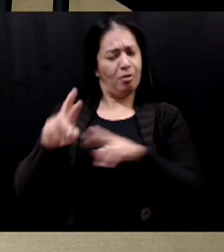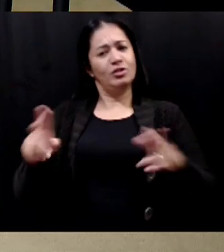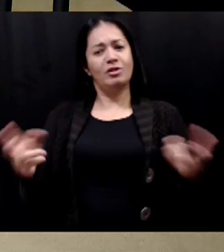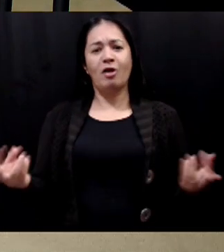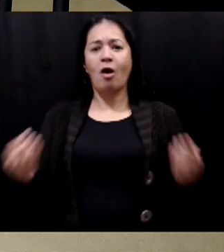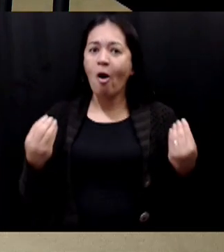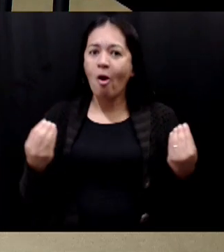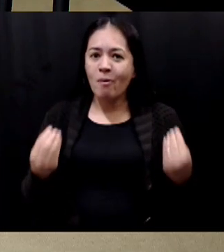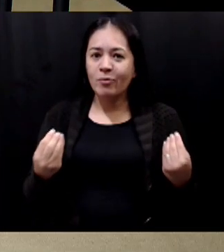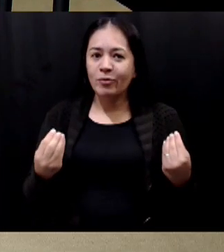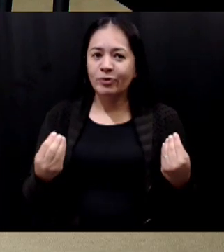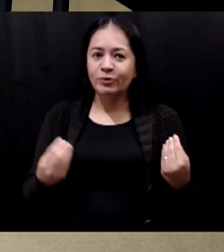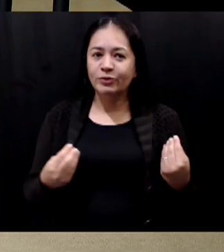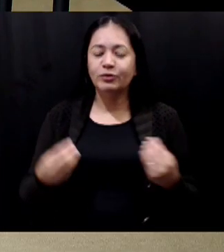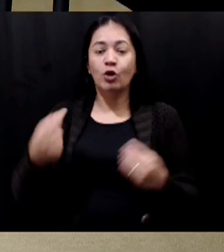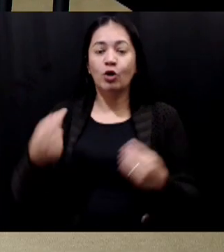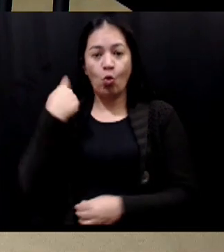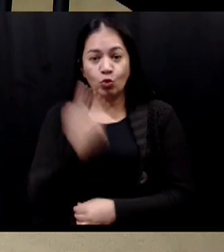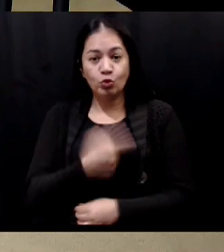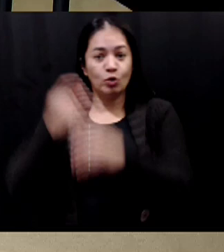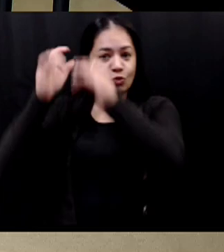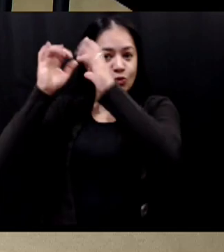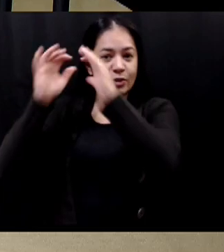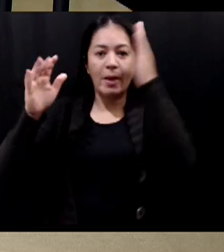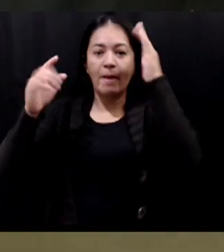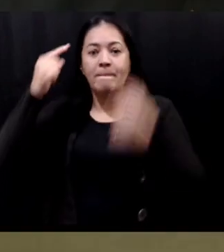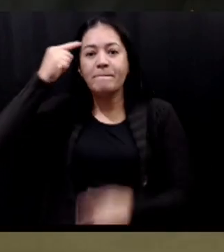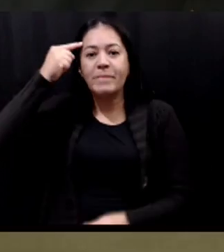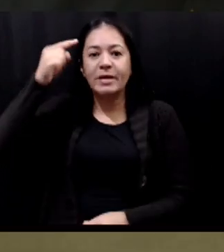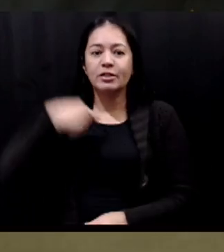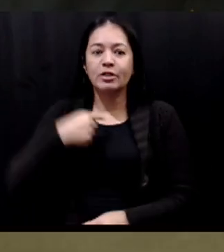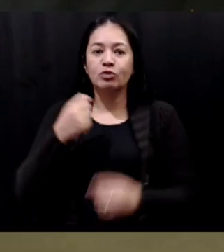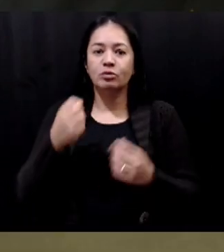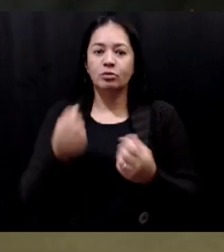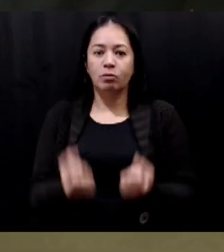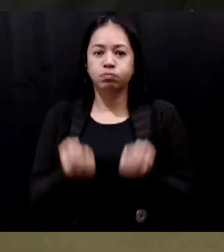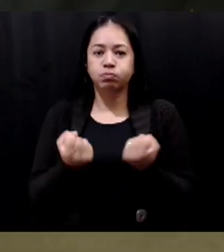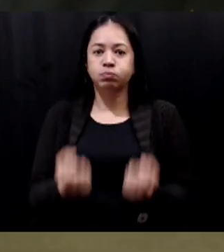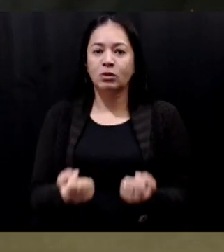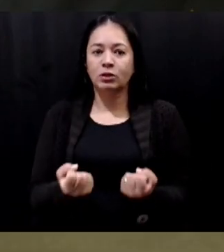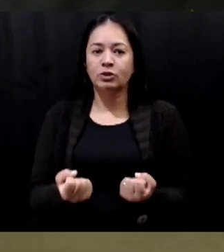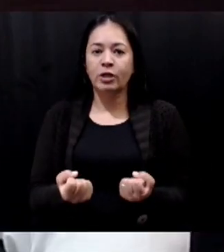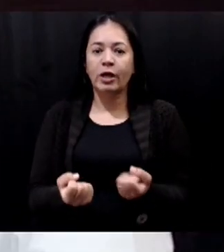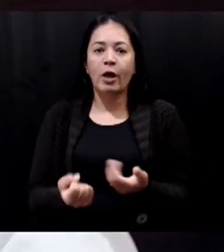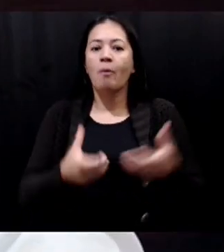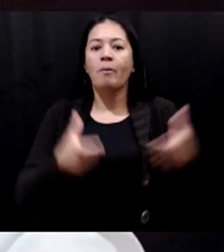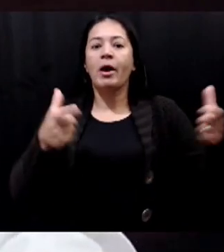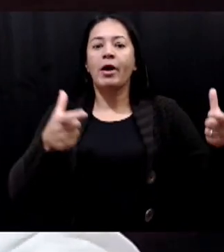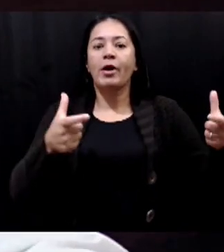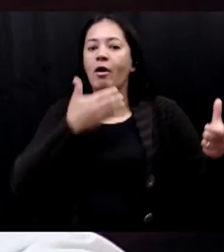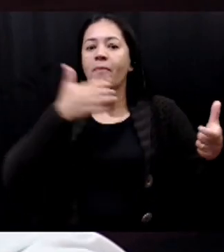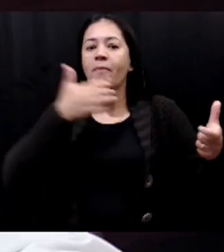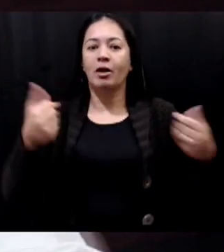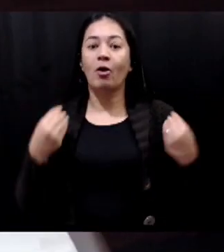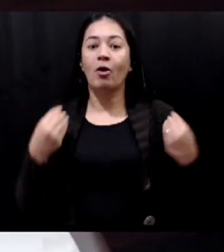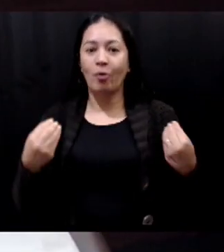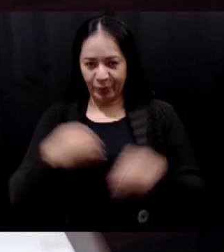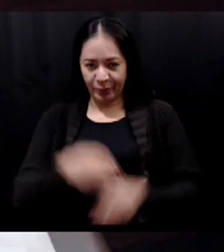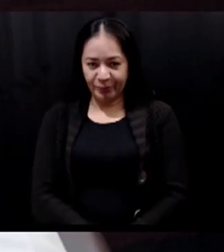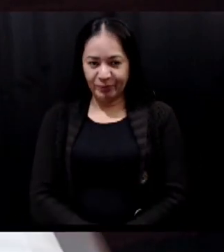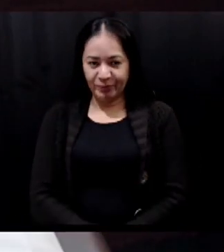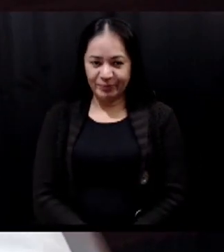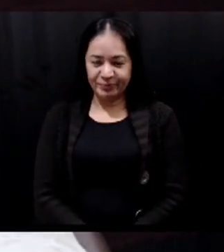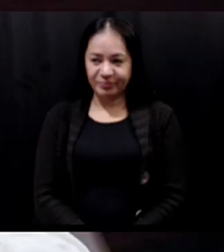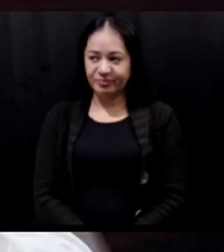nosso cérebro quando ele entende que o nosso peso ideal é o maior peso? Poxa vida! Eu acho que a primeira coisa que a